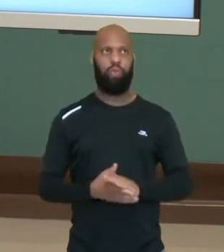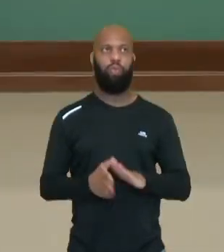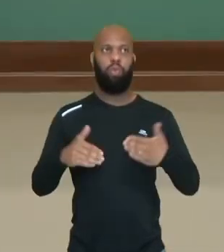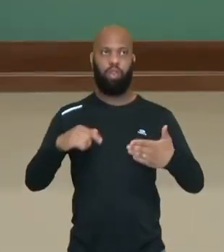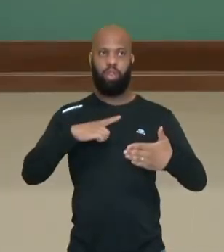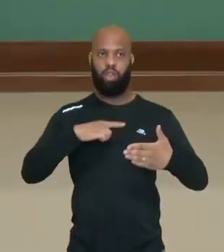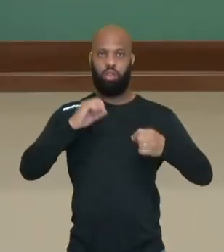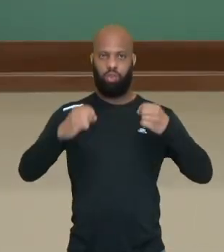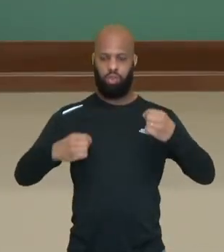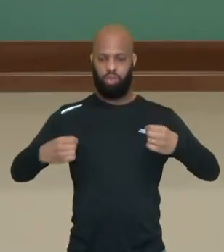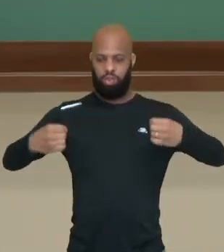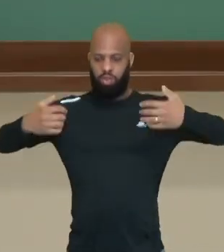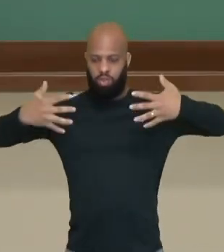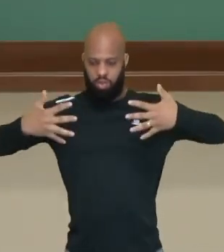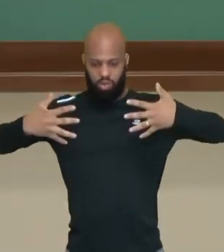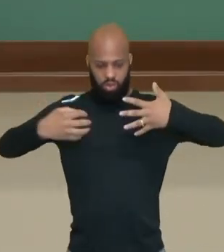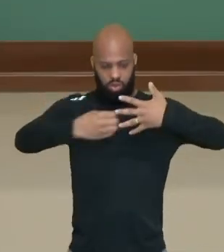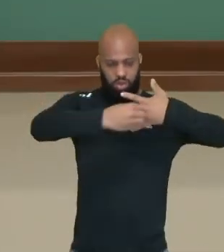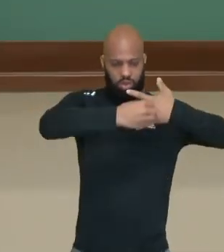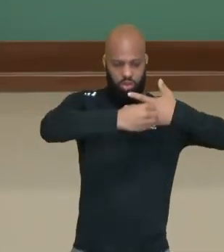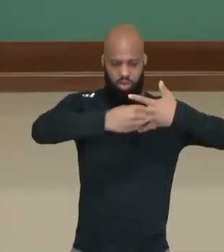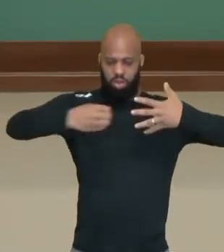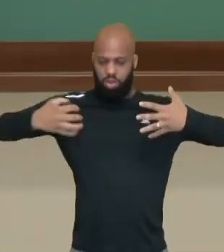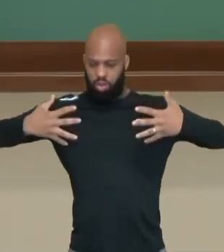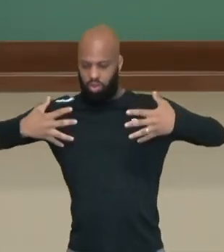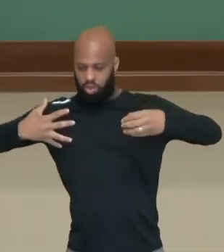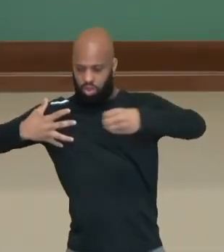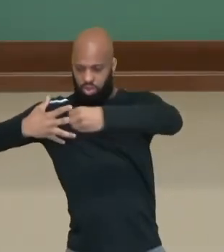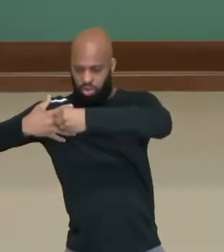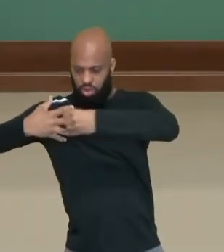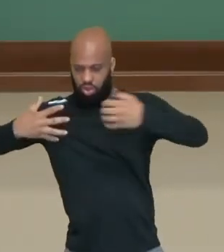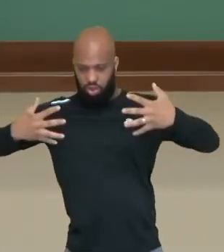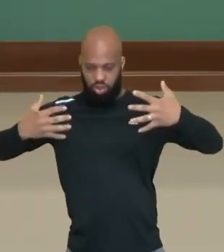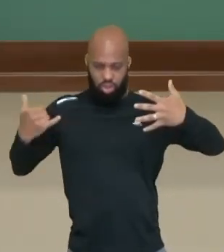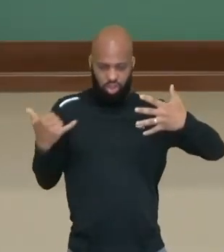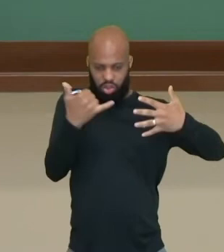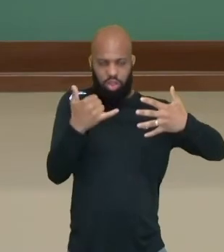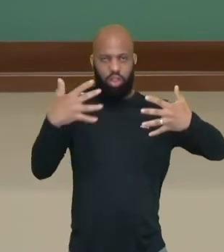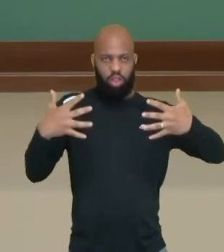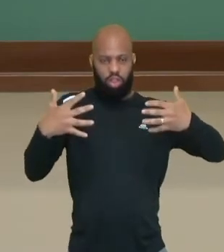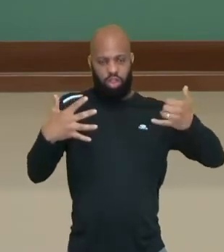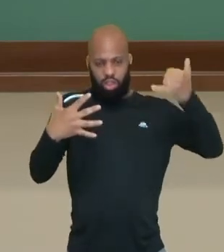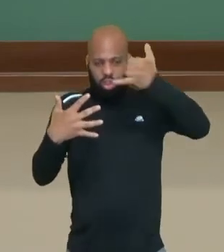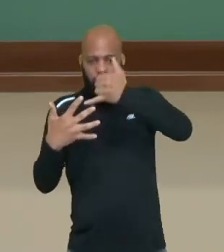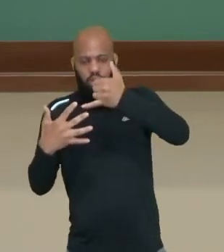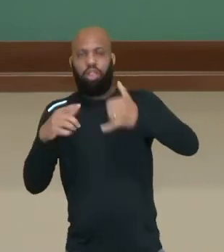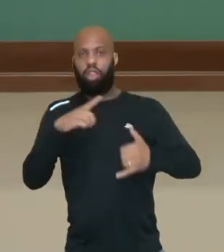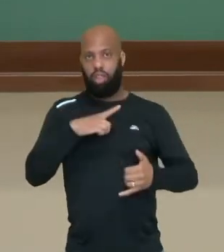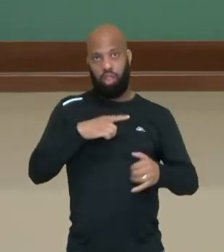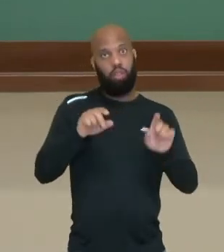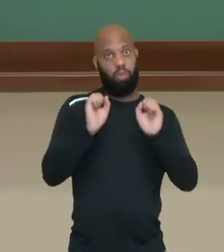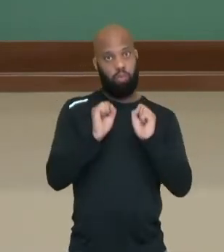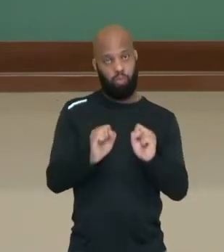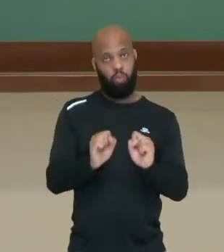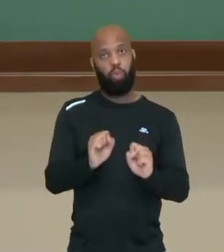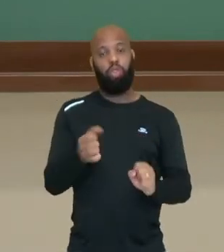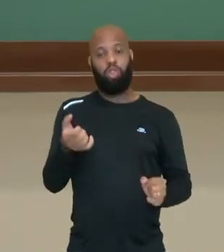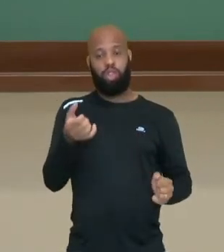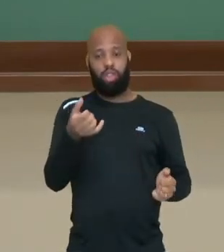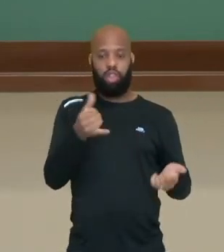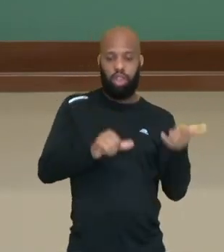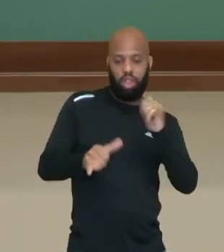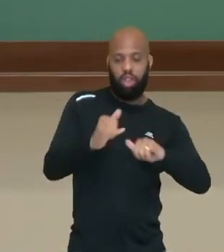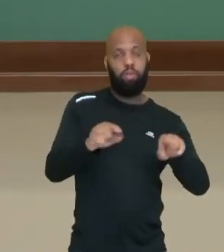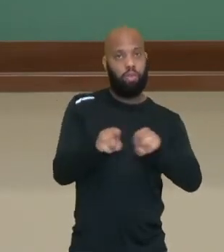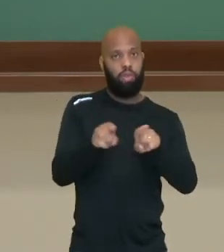Essas respostas elas vêm através de sinapses, então a comunicação entre um neurônio e outro é feita por sinapses que podem ser químicas